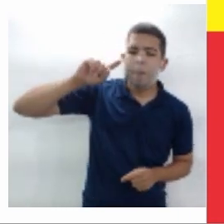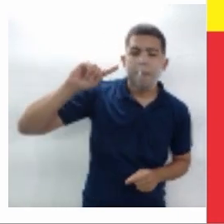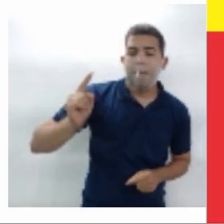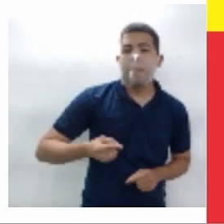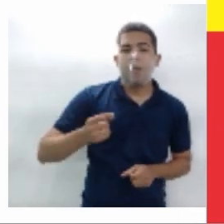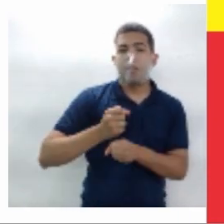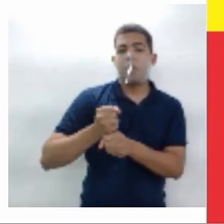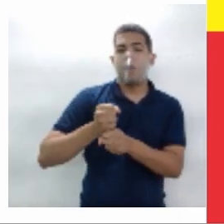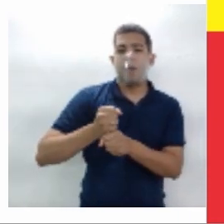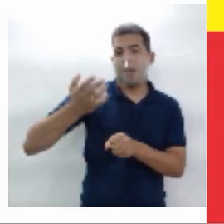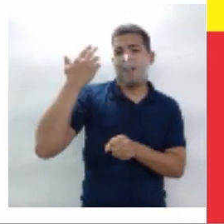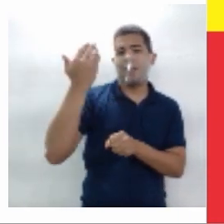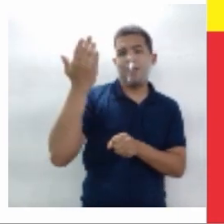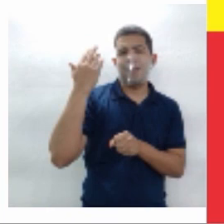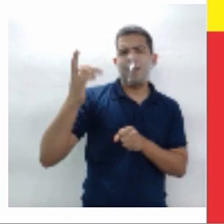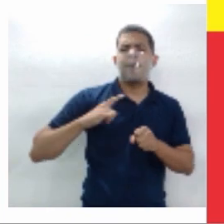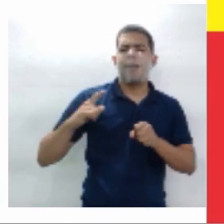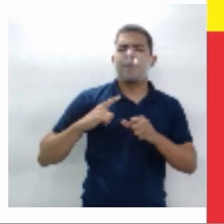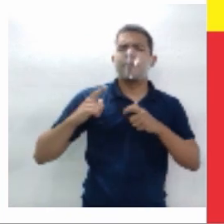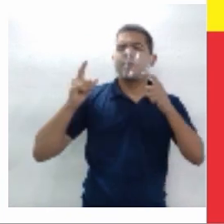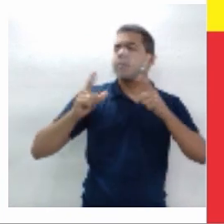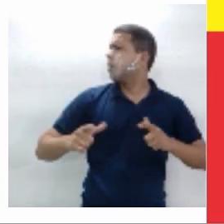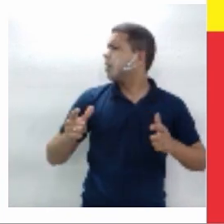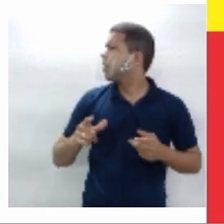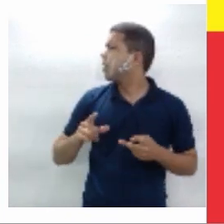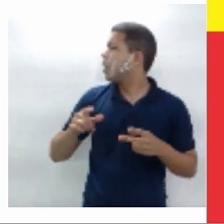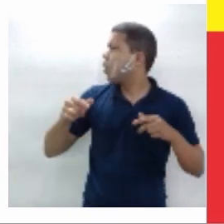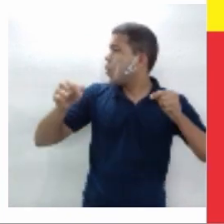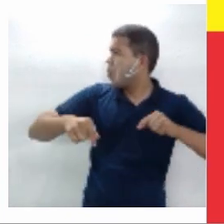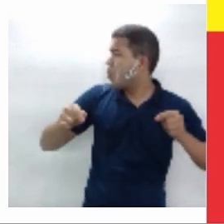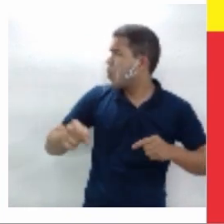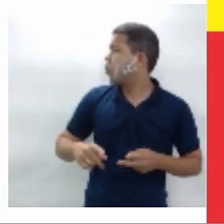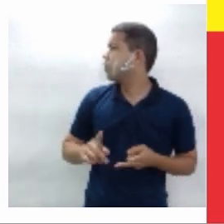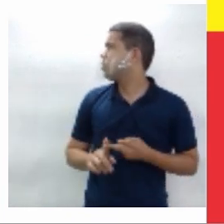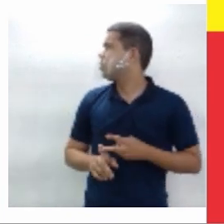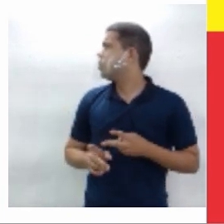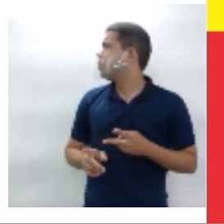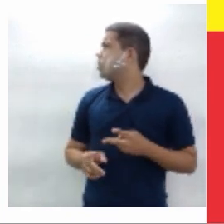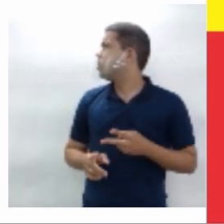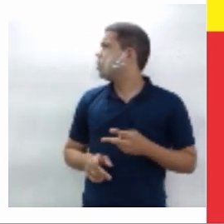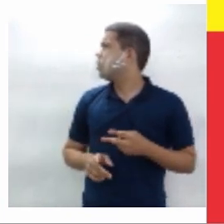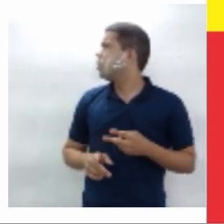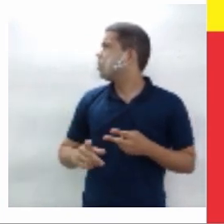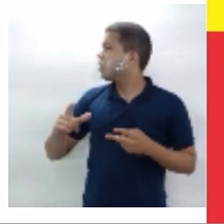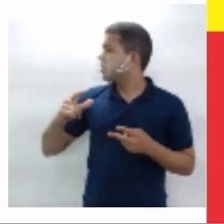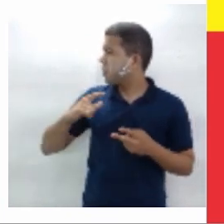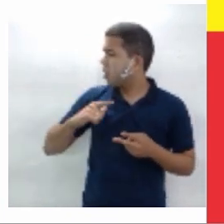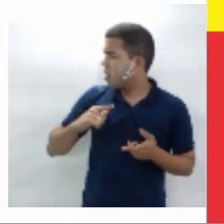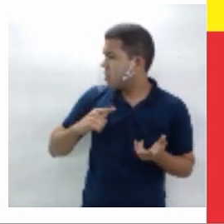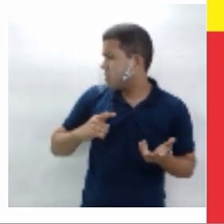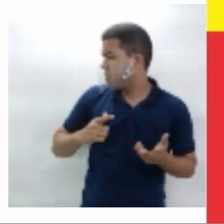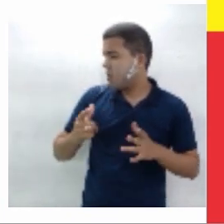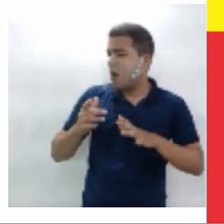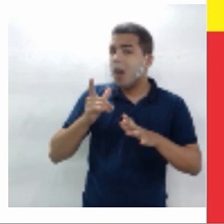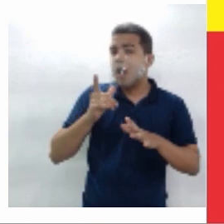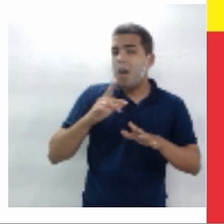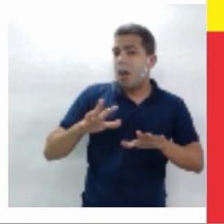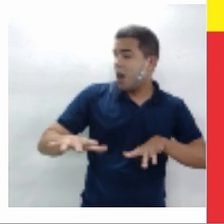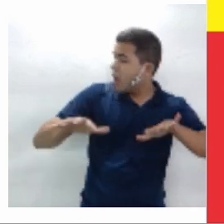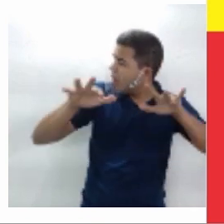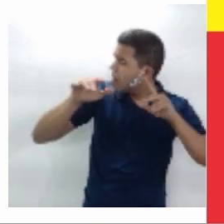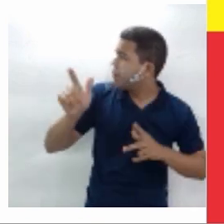atrás, a gente tem aí os territórios que são atuais, territórios atualmente